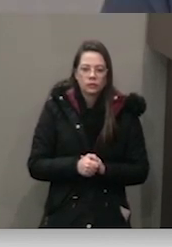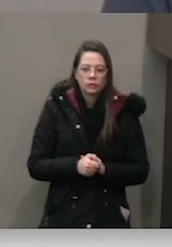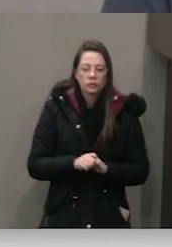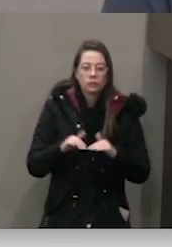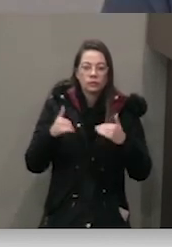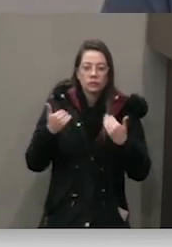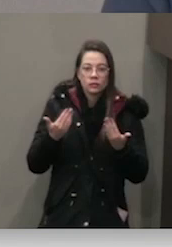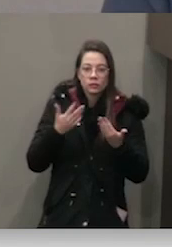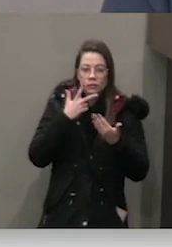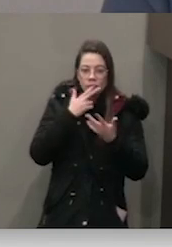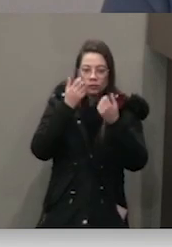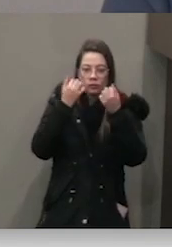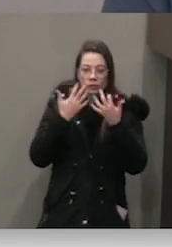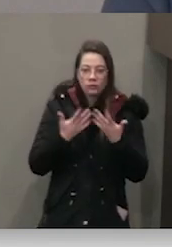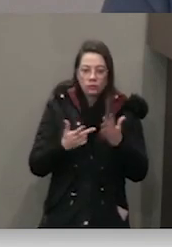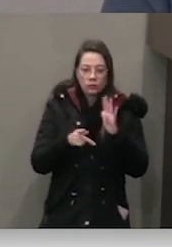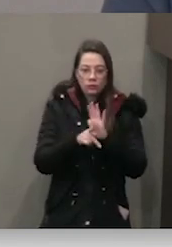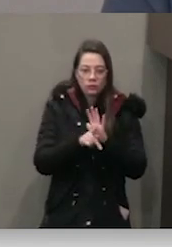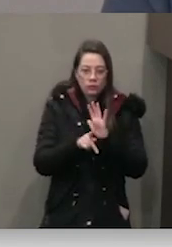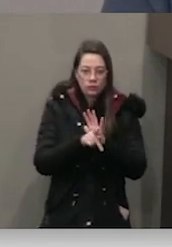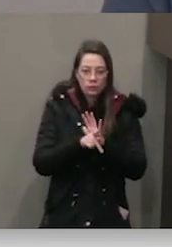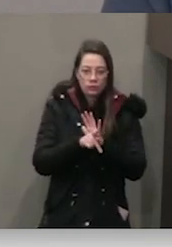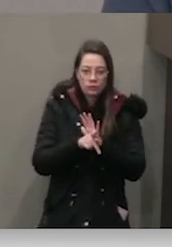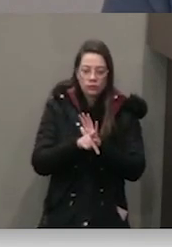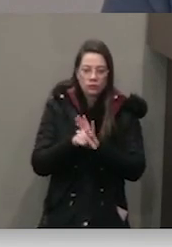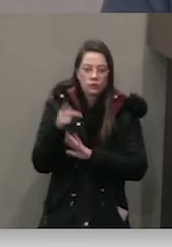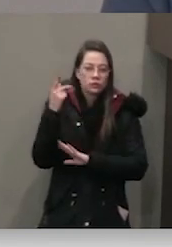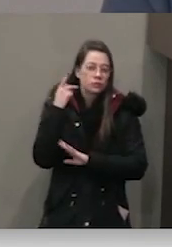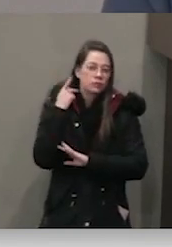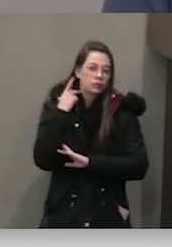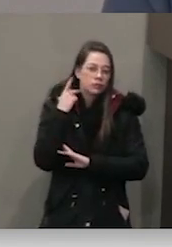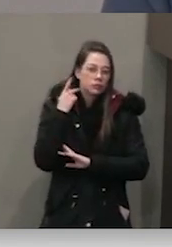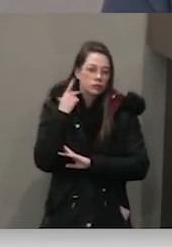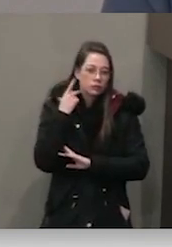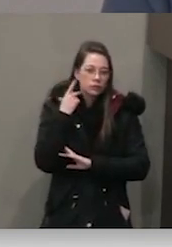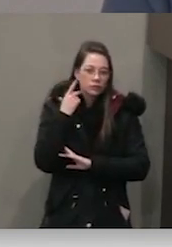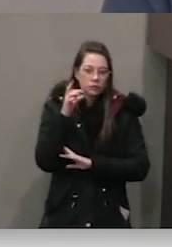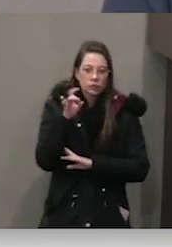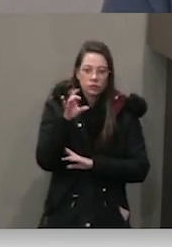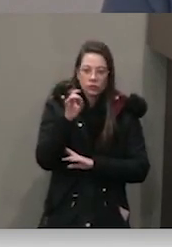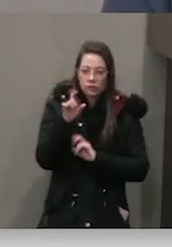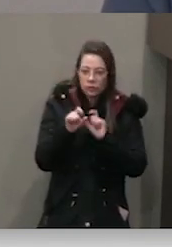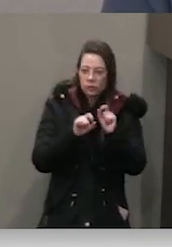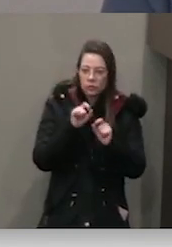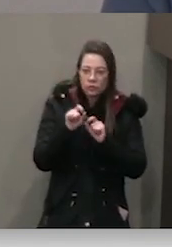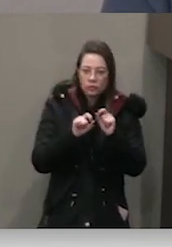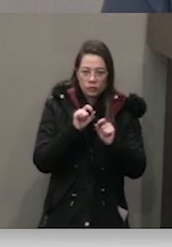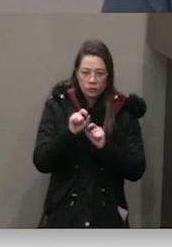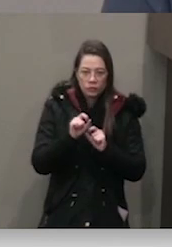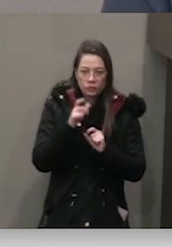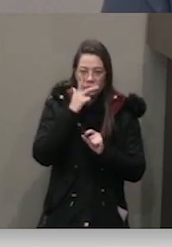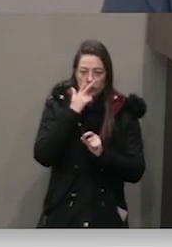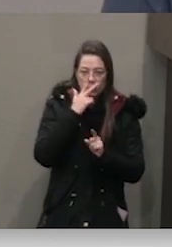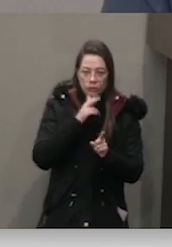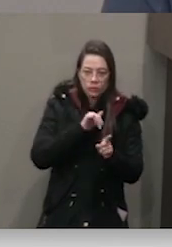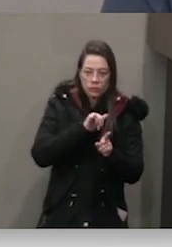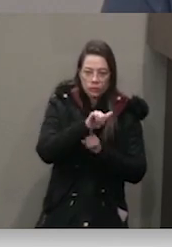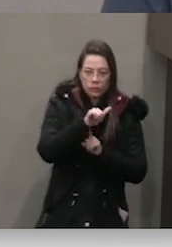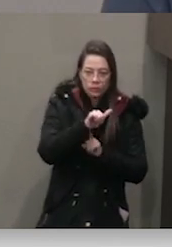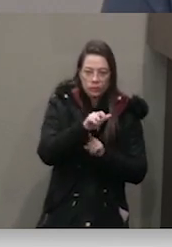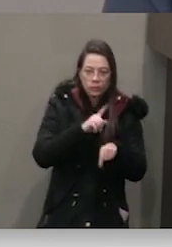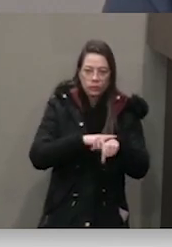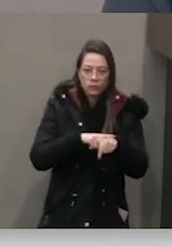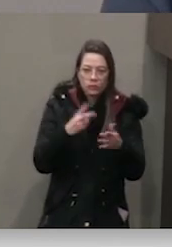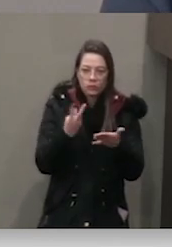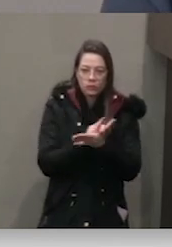Então, como explanado pela doutora, né, foi apenas um equívoco, um erro